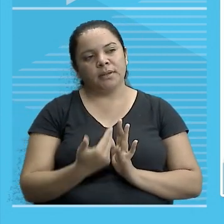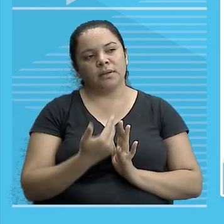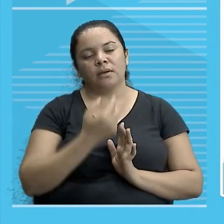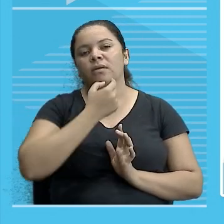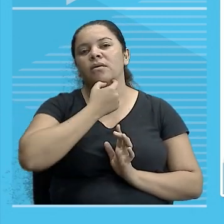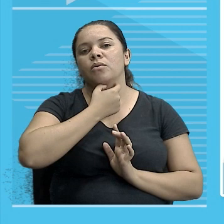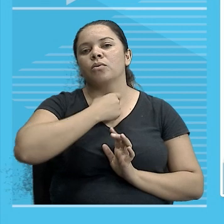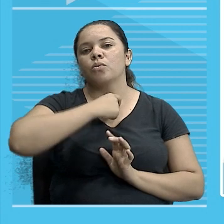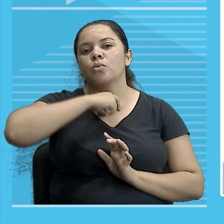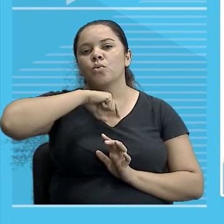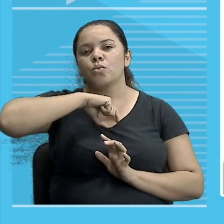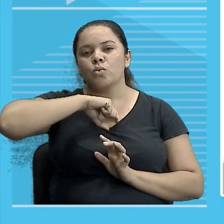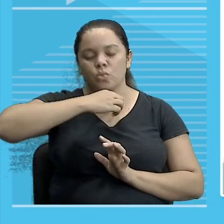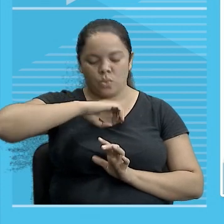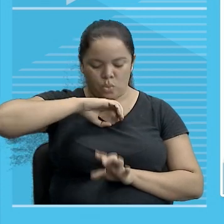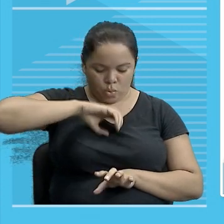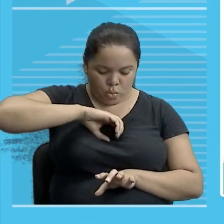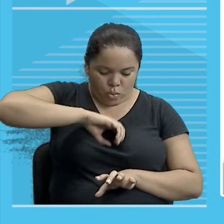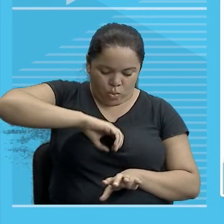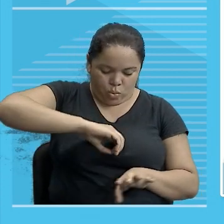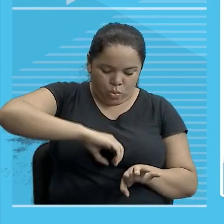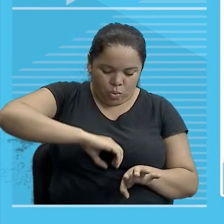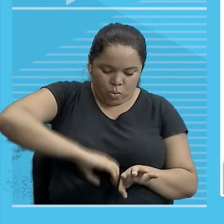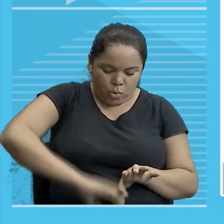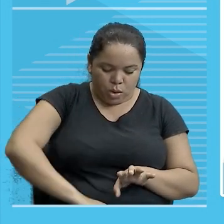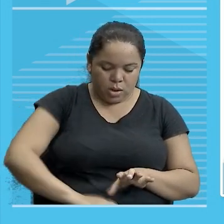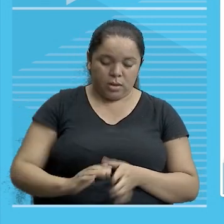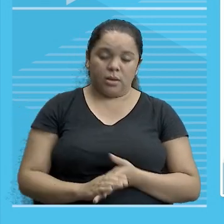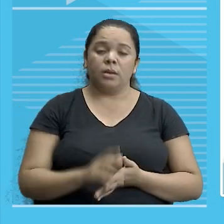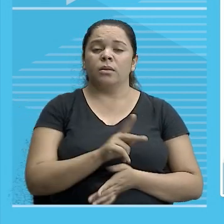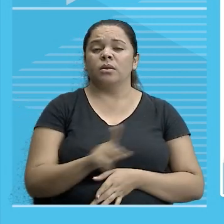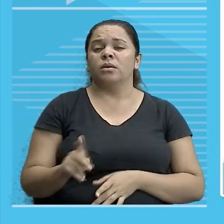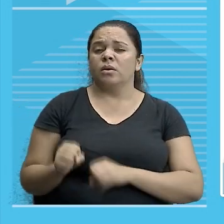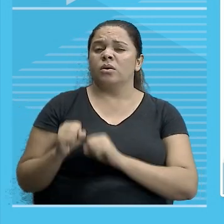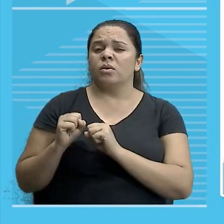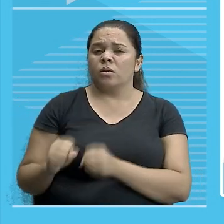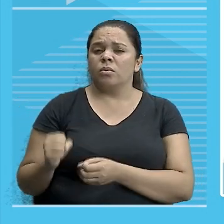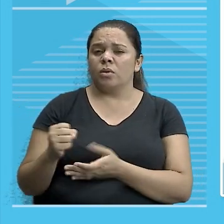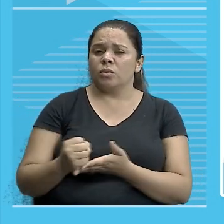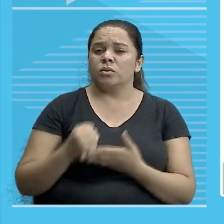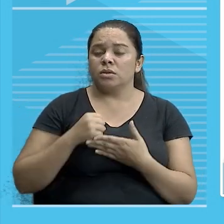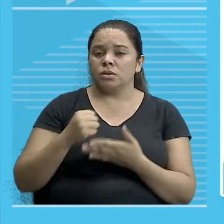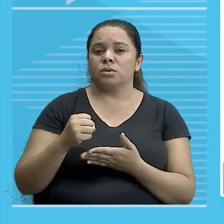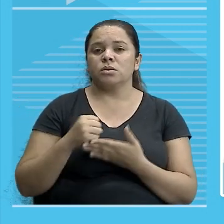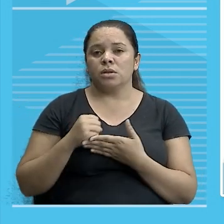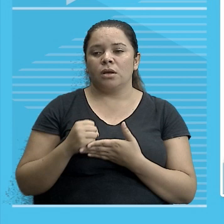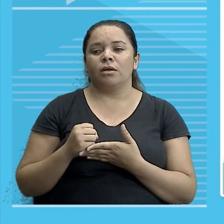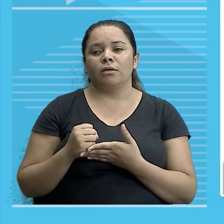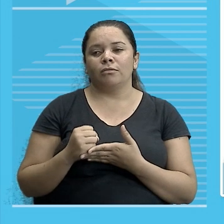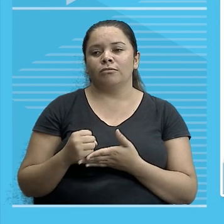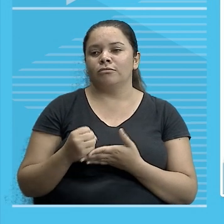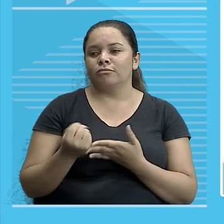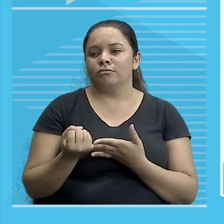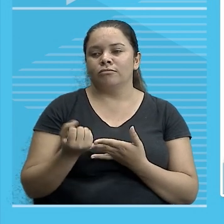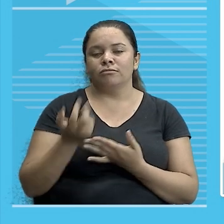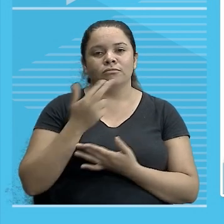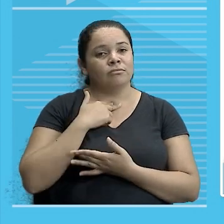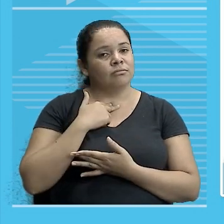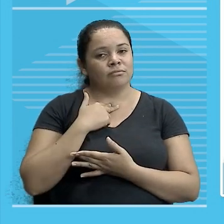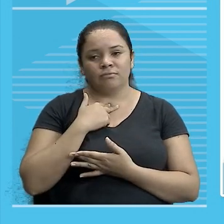alimento. Professor, eu posso ajudar nisso? Cara, nisso daí não. Tá?